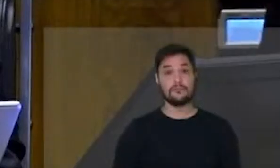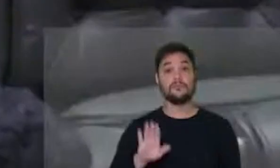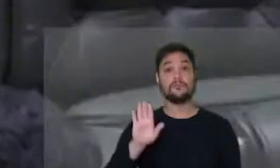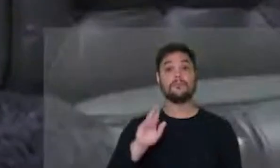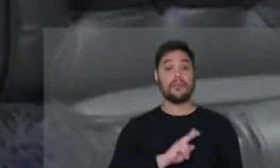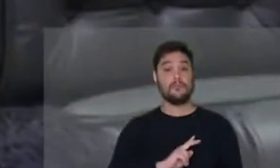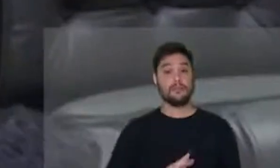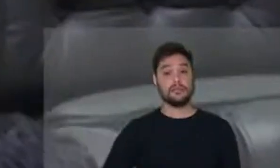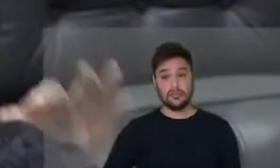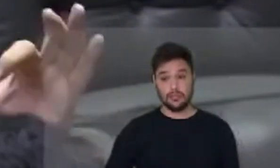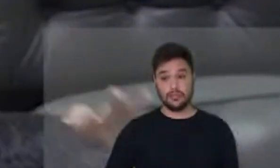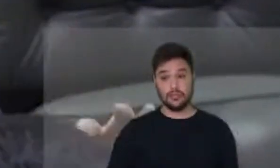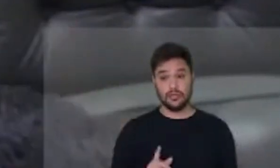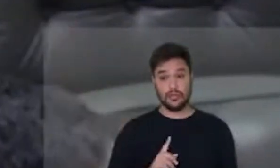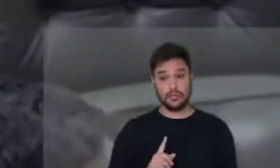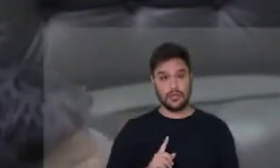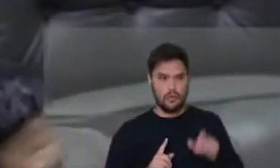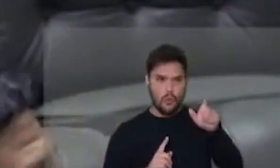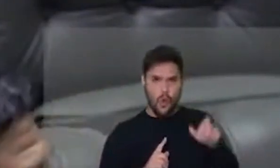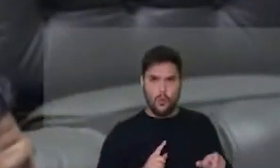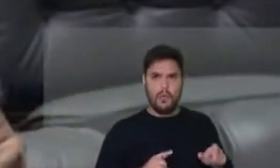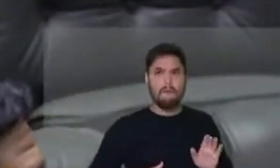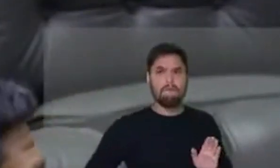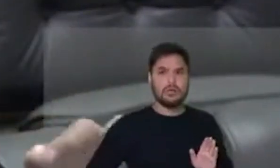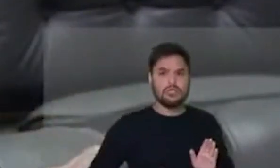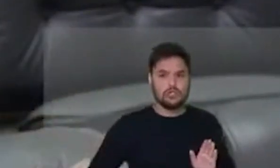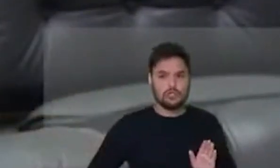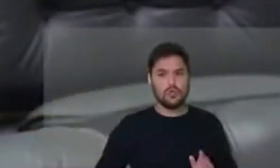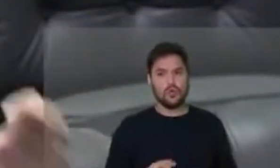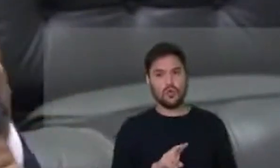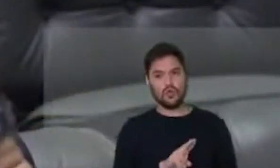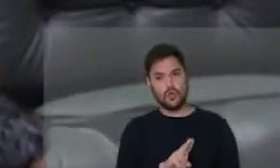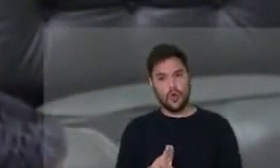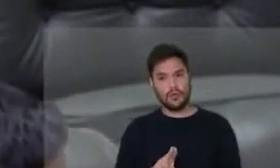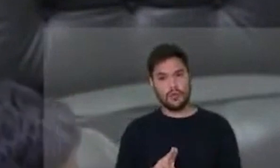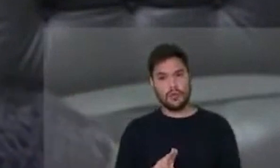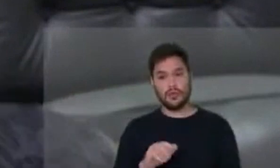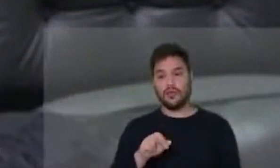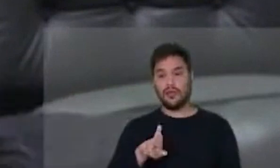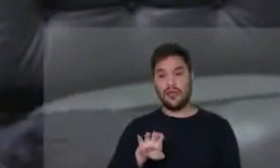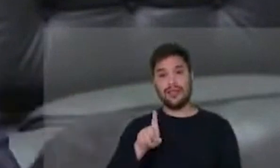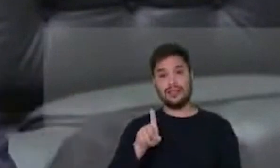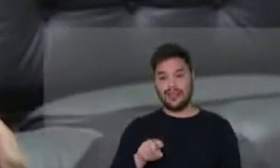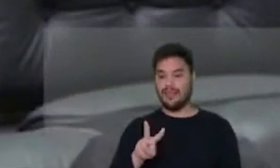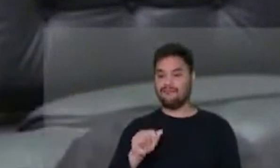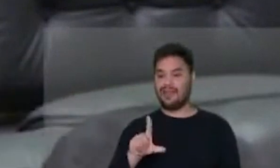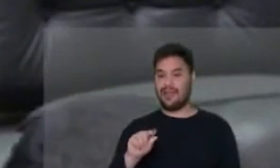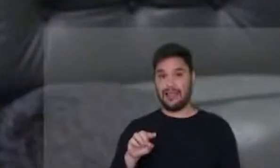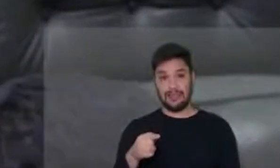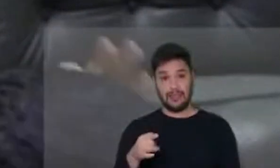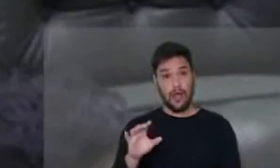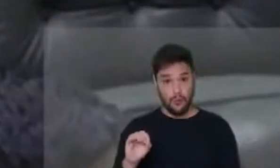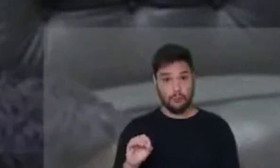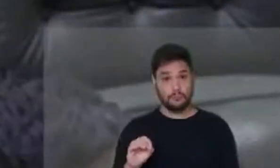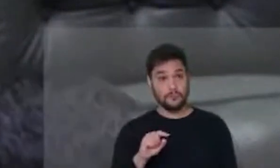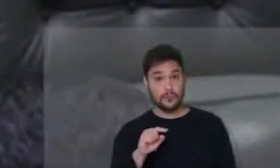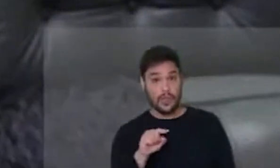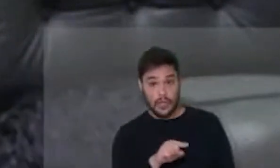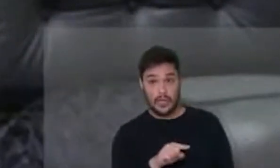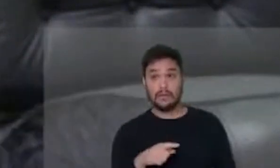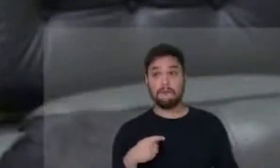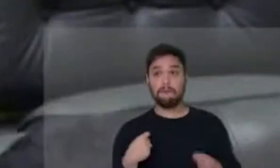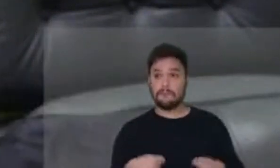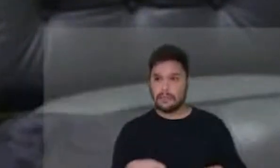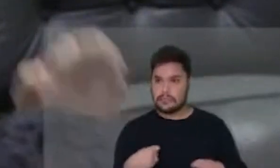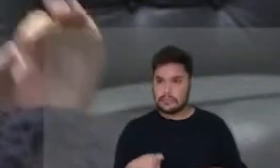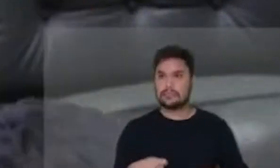Presidente, existe um bandidão chamado André Valadão que precisa ser